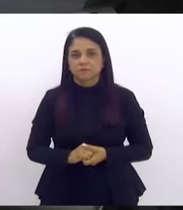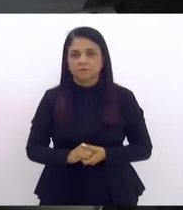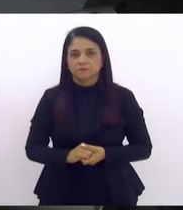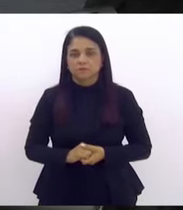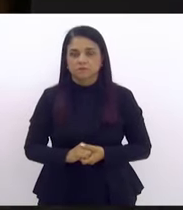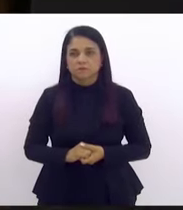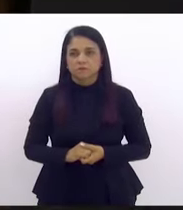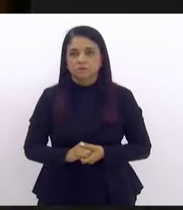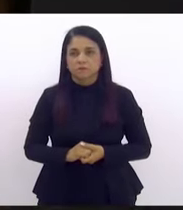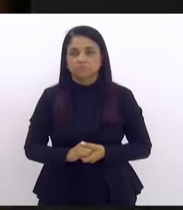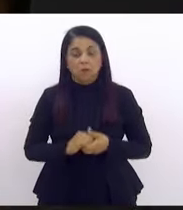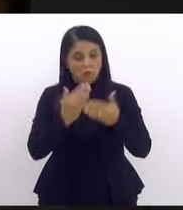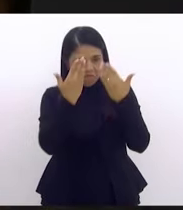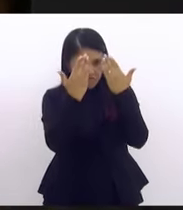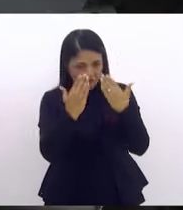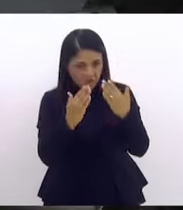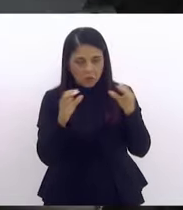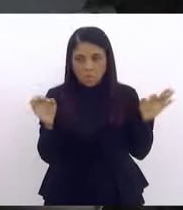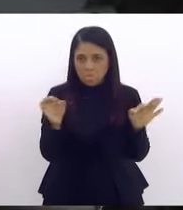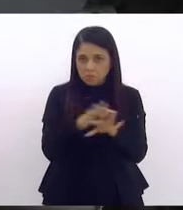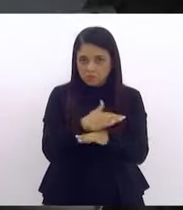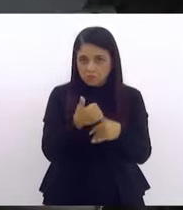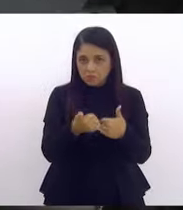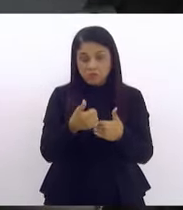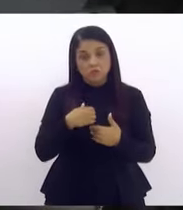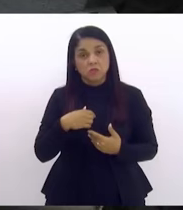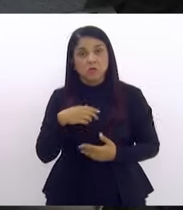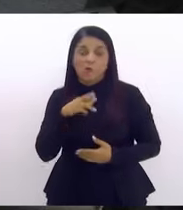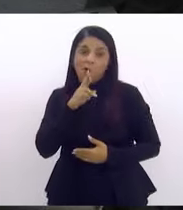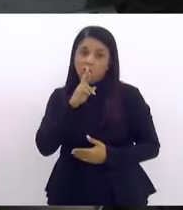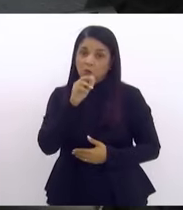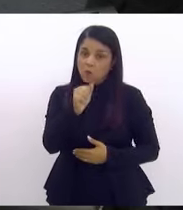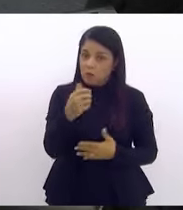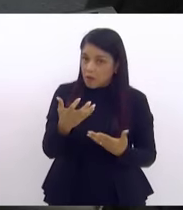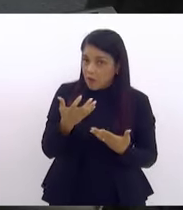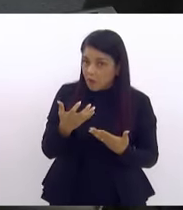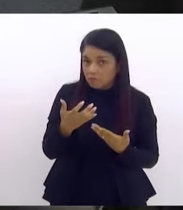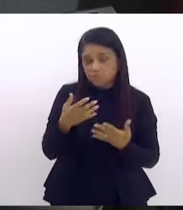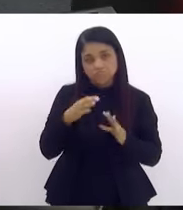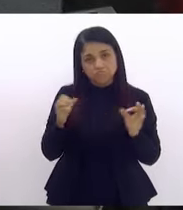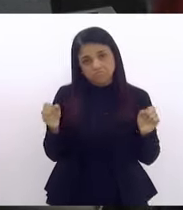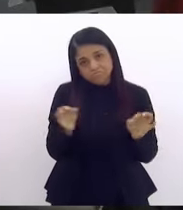está feita a verificação, então. Se o Amorim quiser também, sem problema.